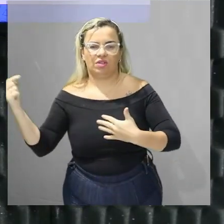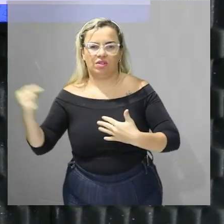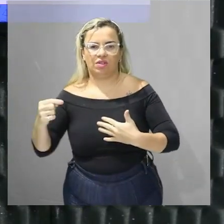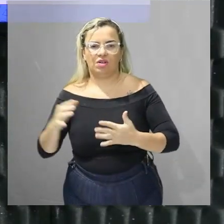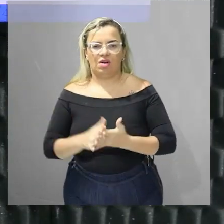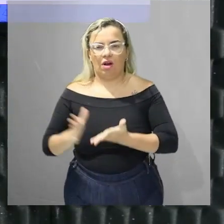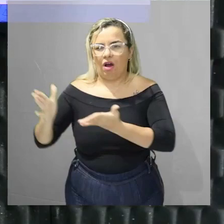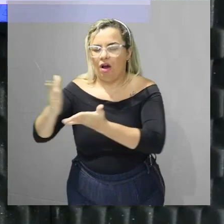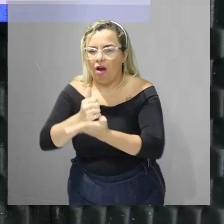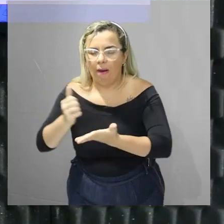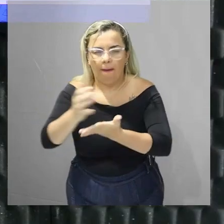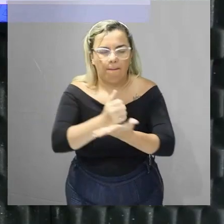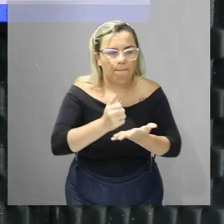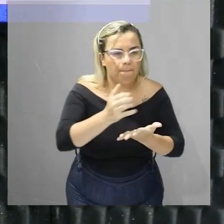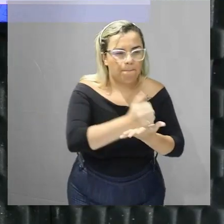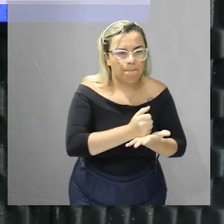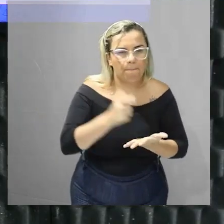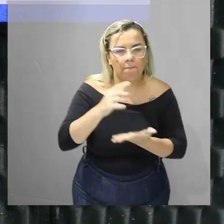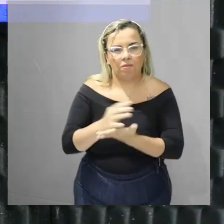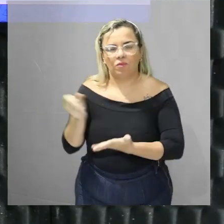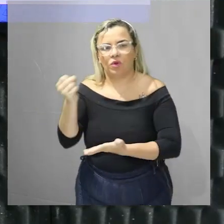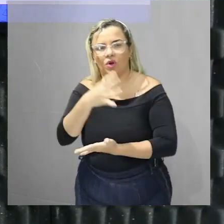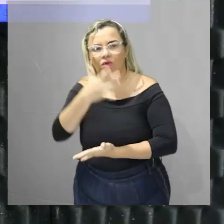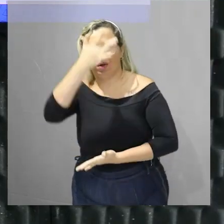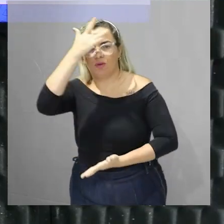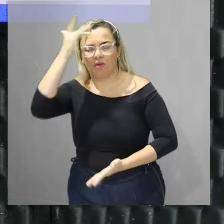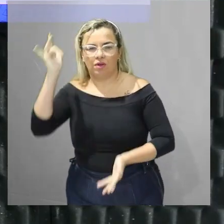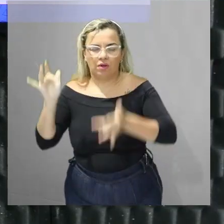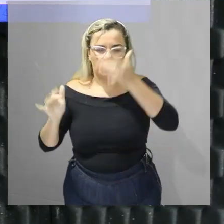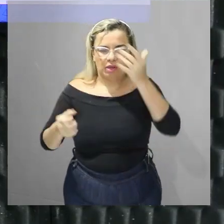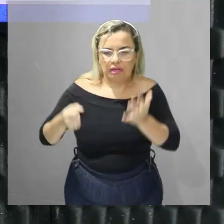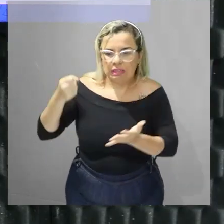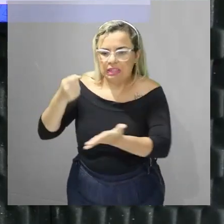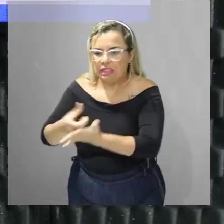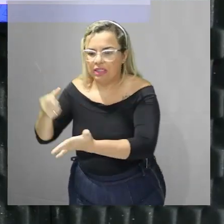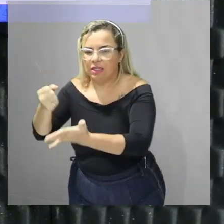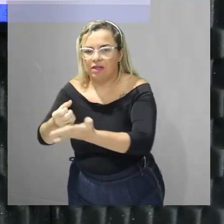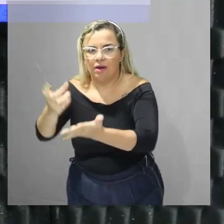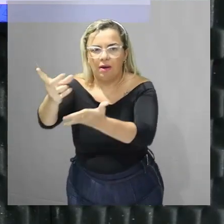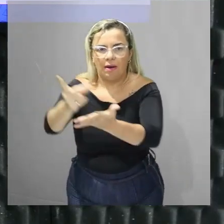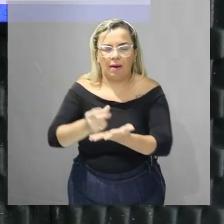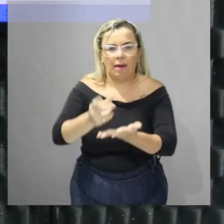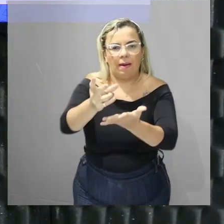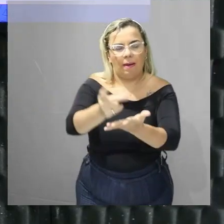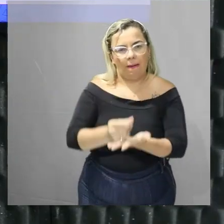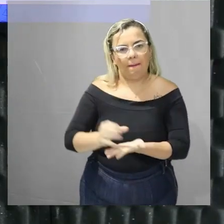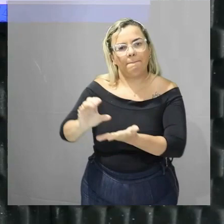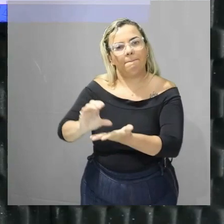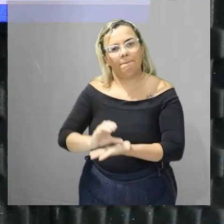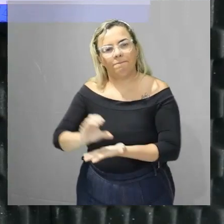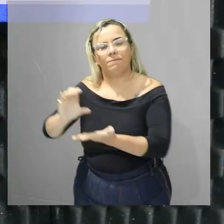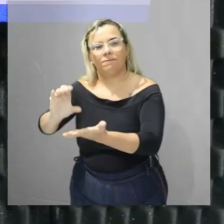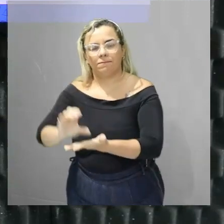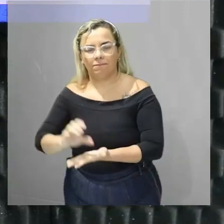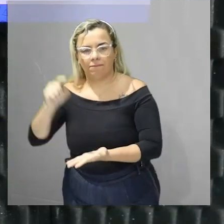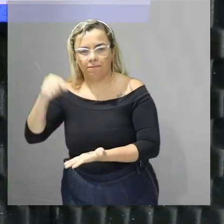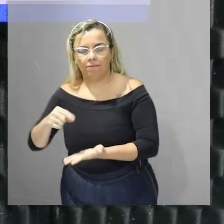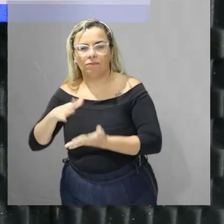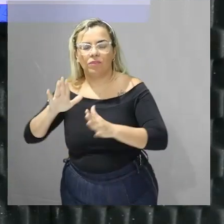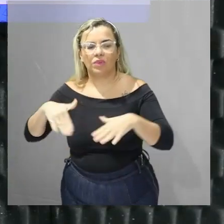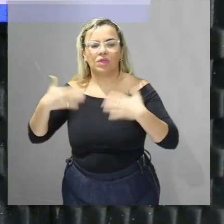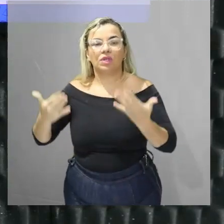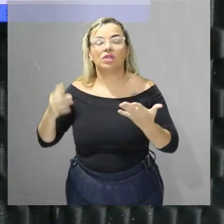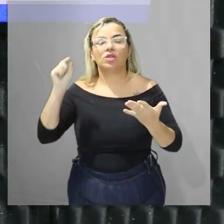a atrair novas pessoas e, principalmente, novas formas de acumular o capital, galera, né? Isso é chamado de